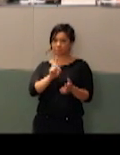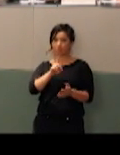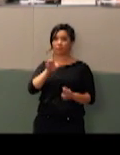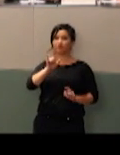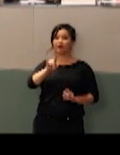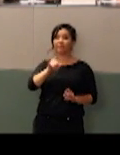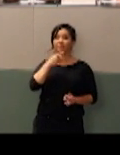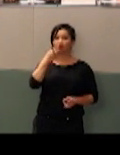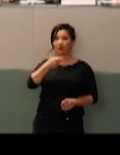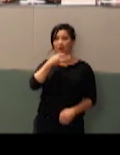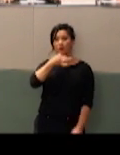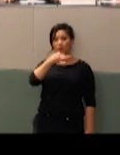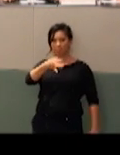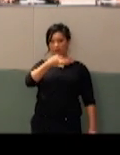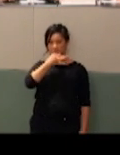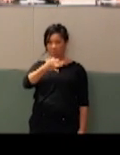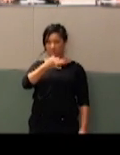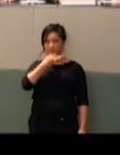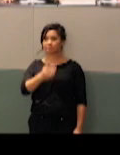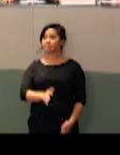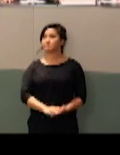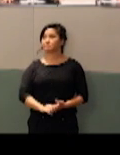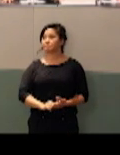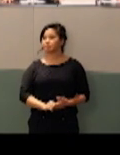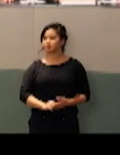Agnello Queiroz.